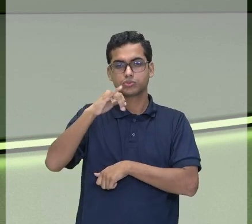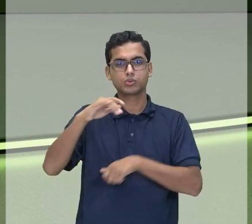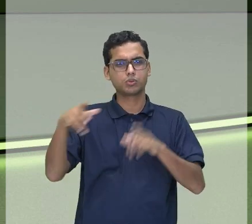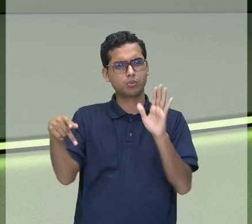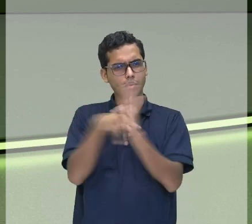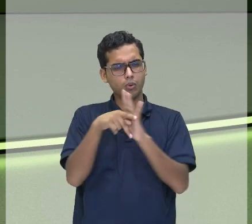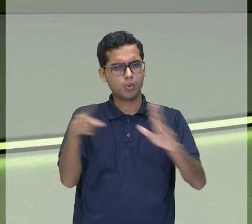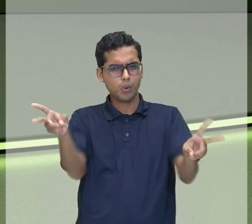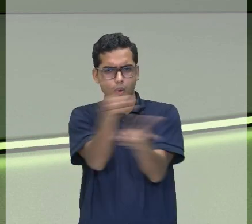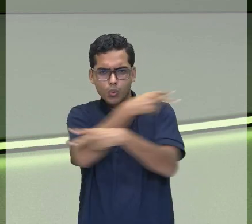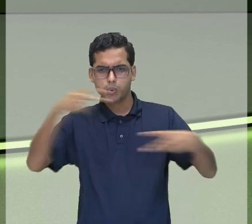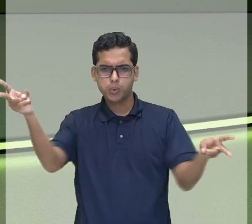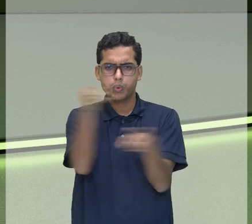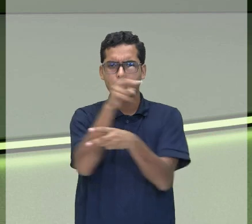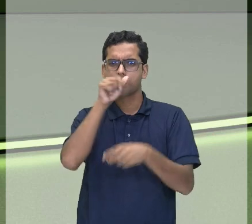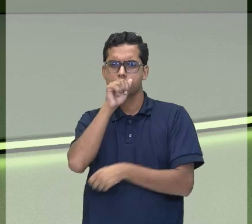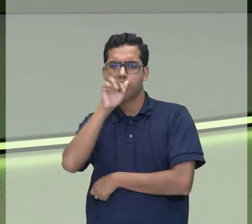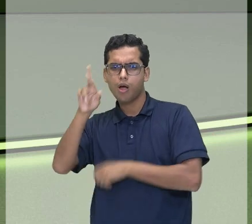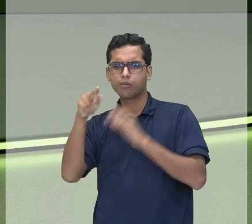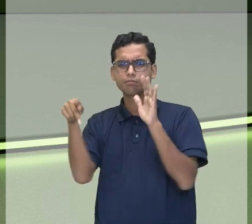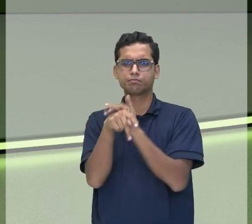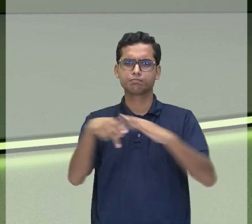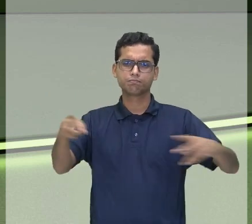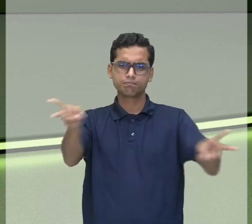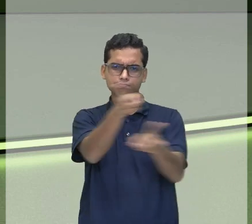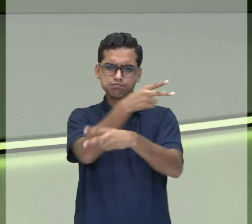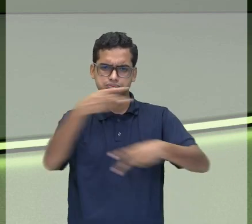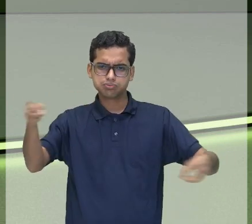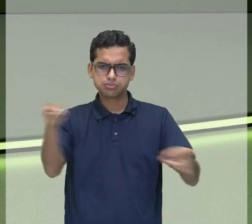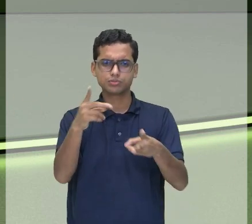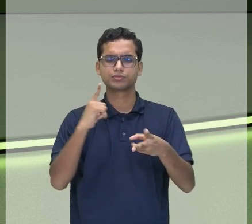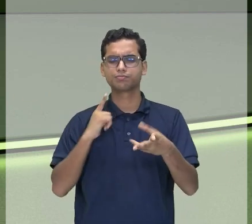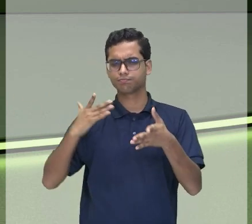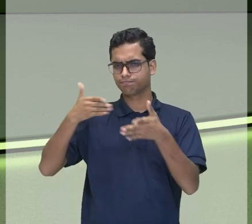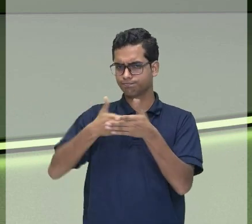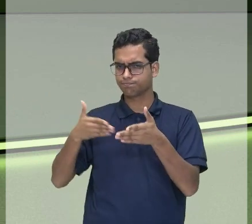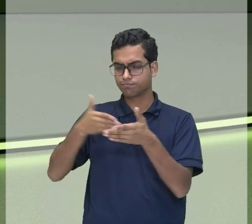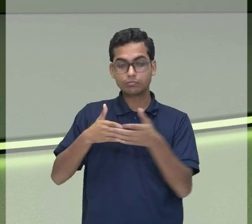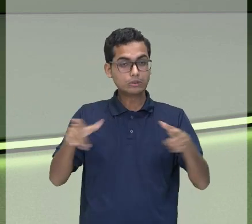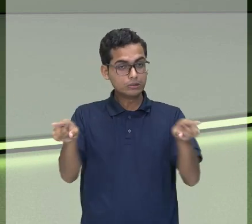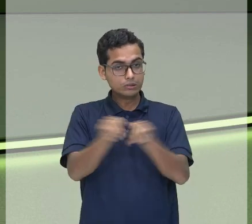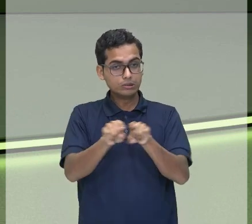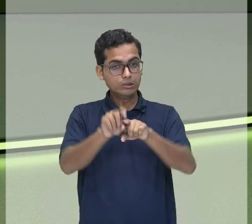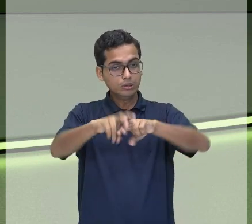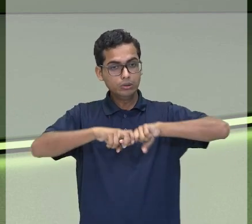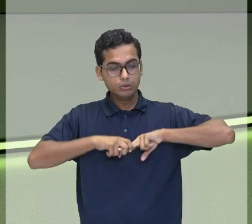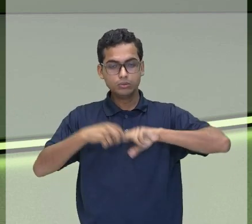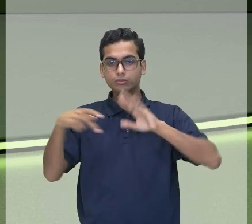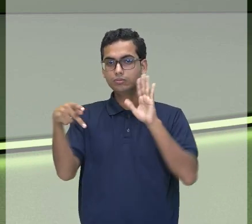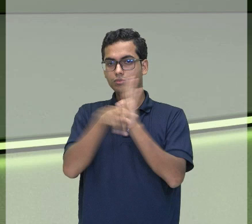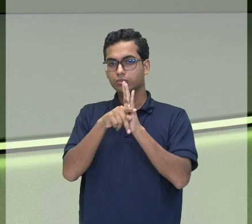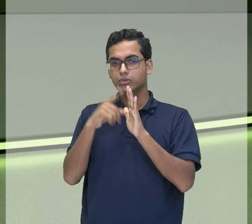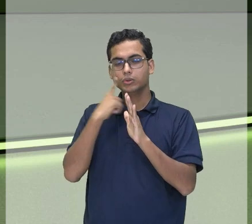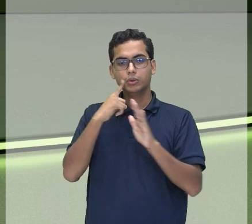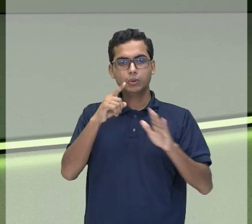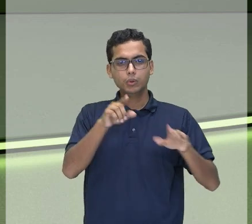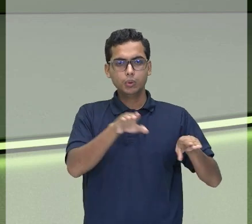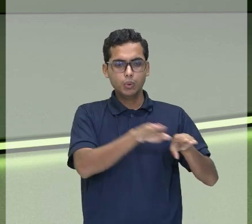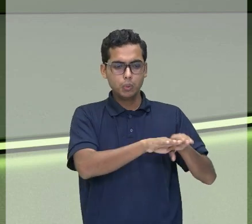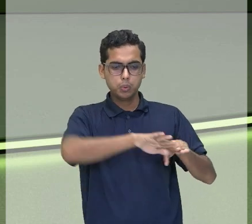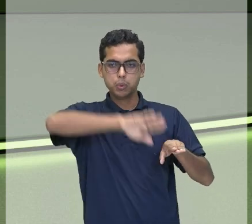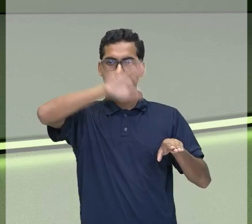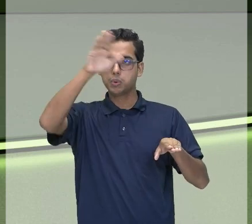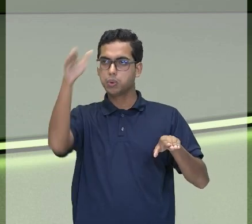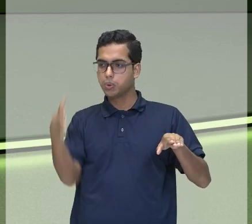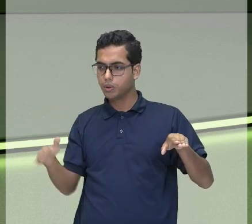o próprio ar atmosférico vai servir como barreira, né? E aí por isso que quando chega no final daquela montanha-russa,